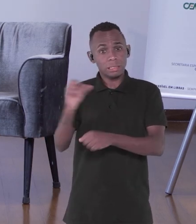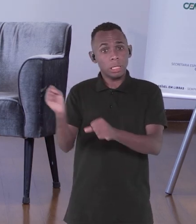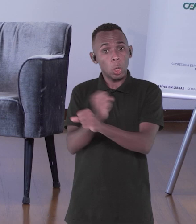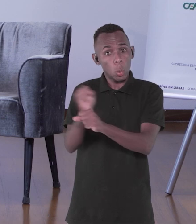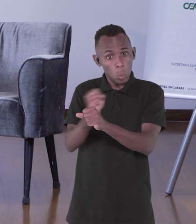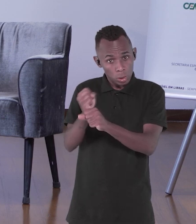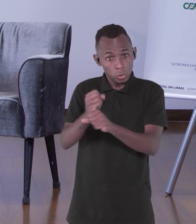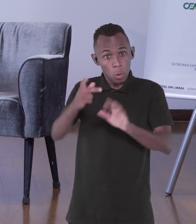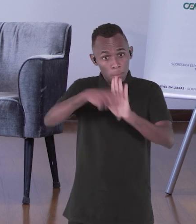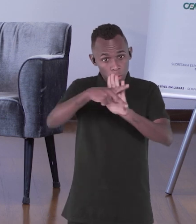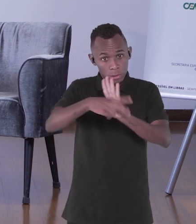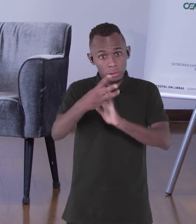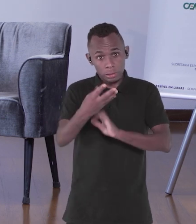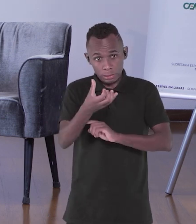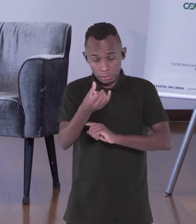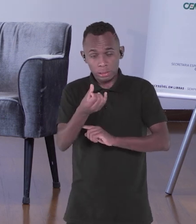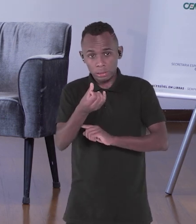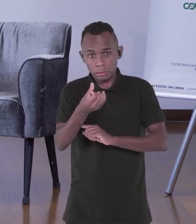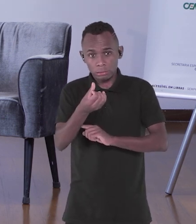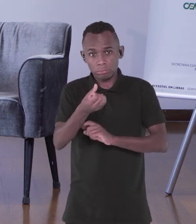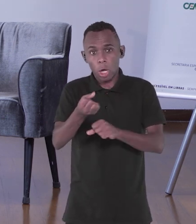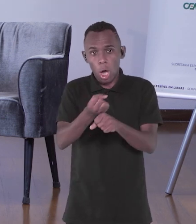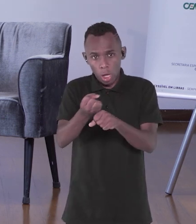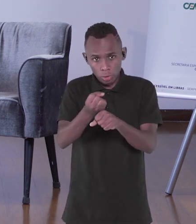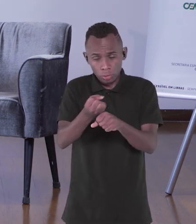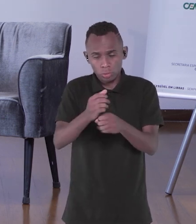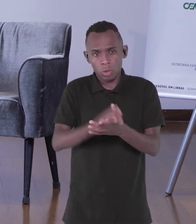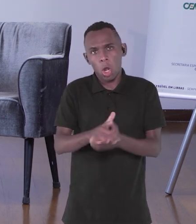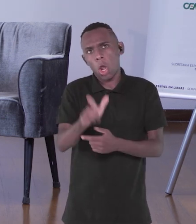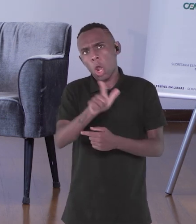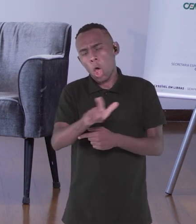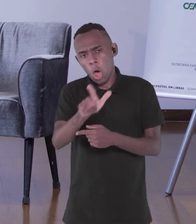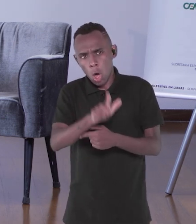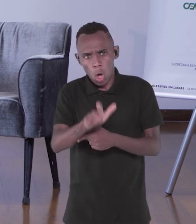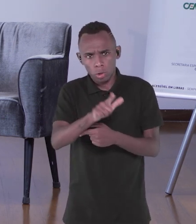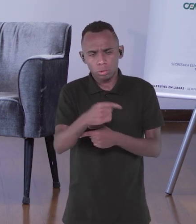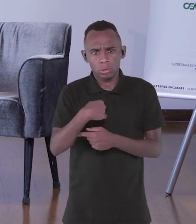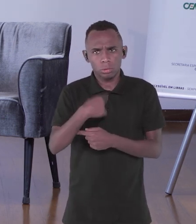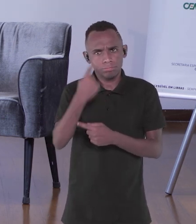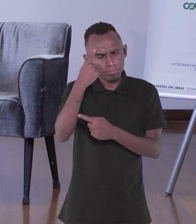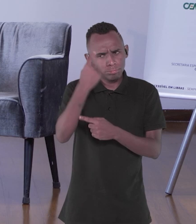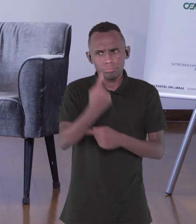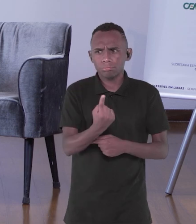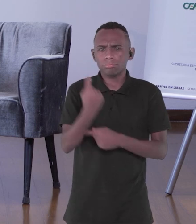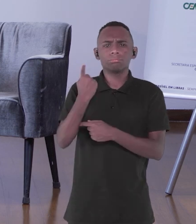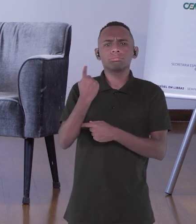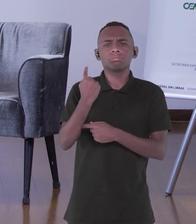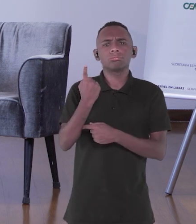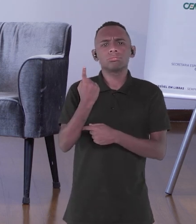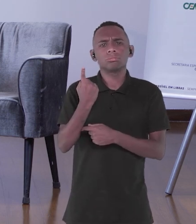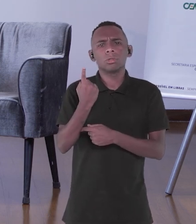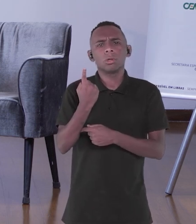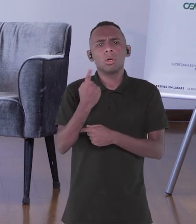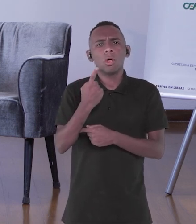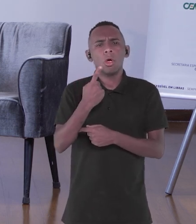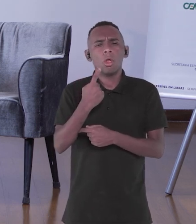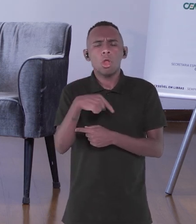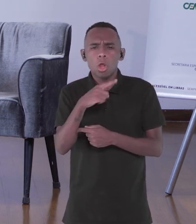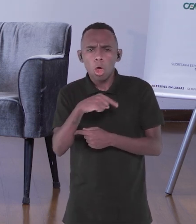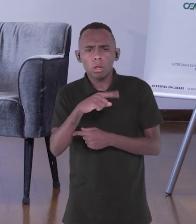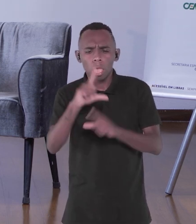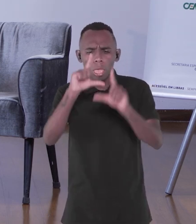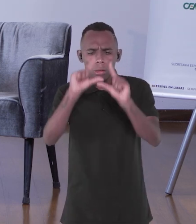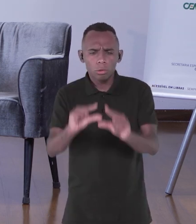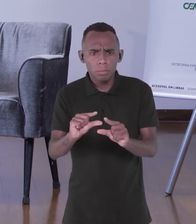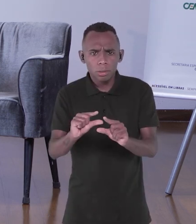tem 36 anos. Claro que eu outro dia estava pensando, viu, Lindolfo? Estou pensando, será que a gente diminui o tempo da pandemia?